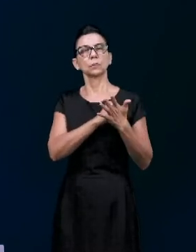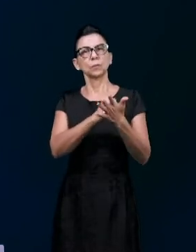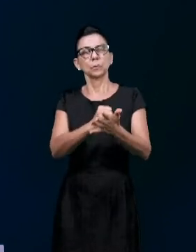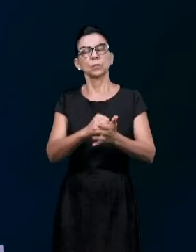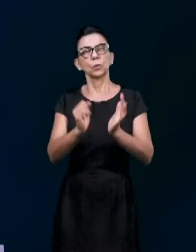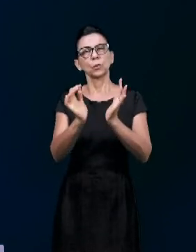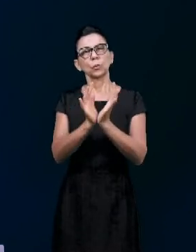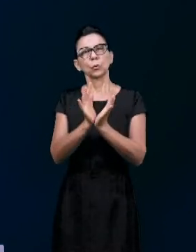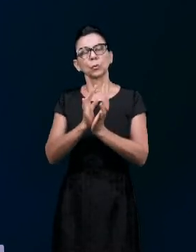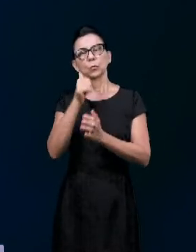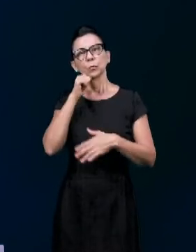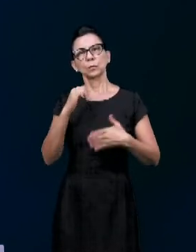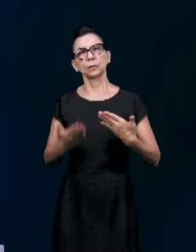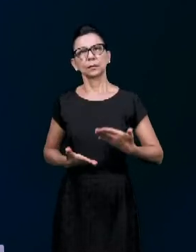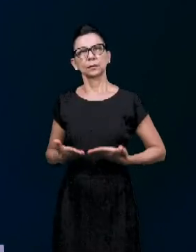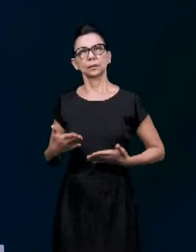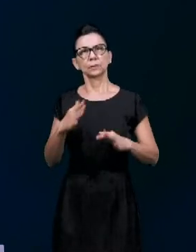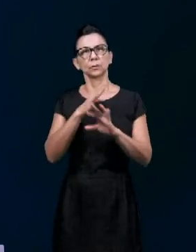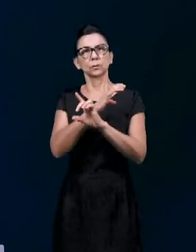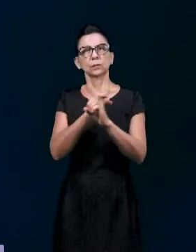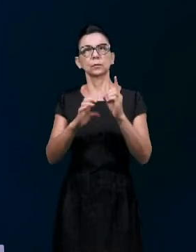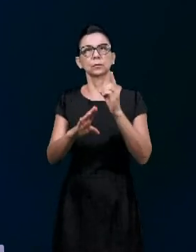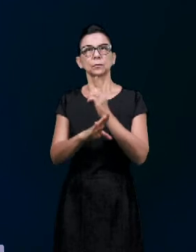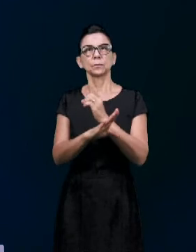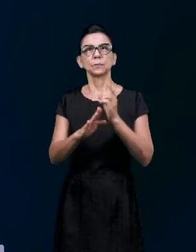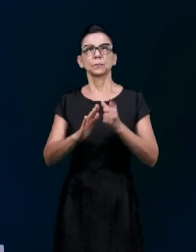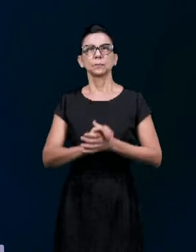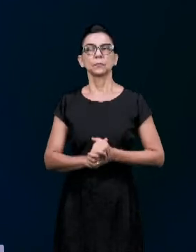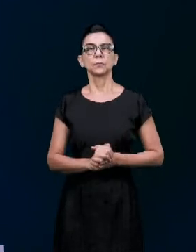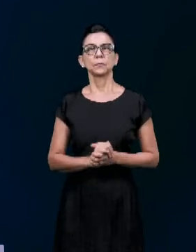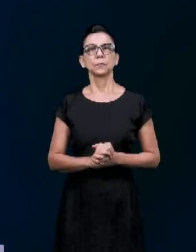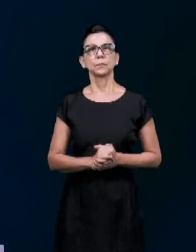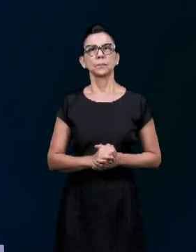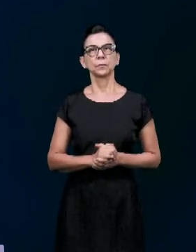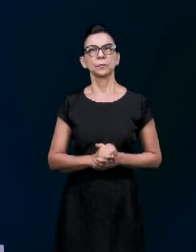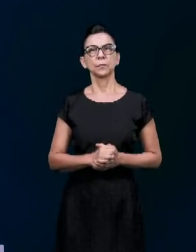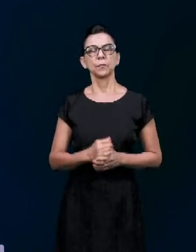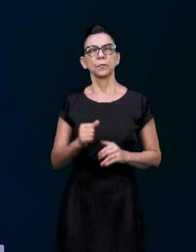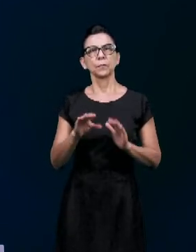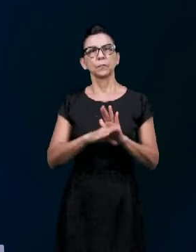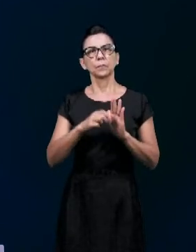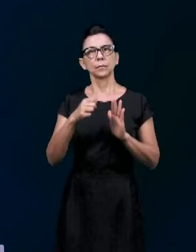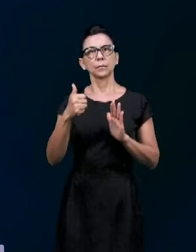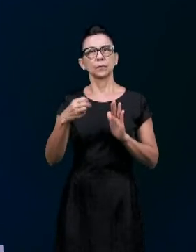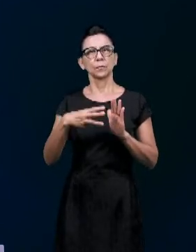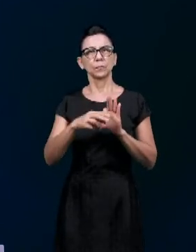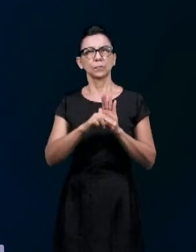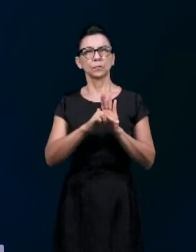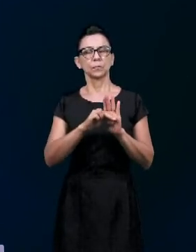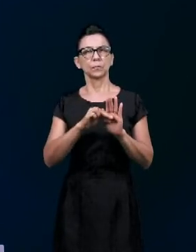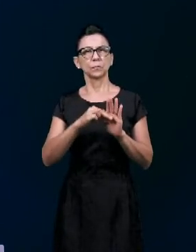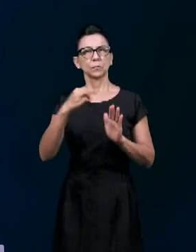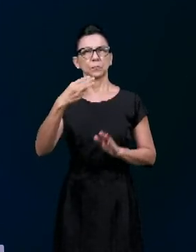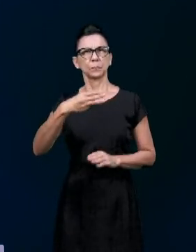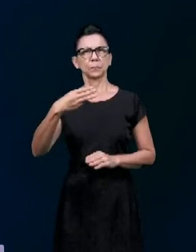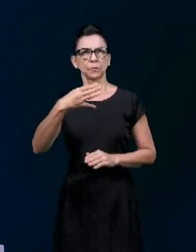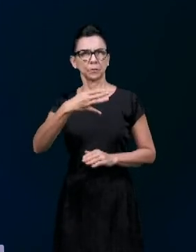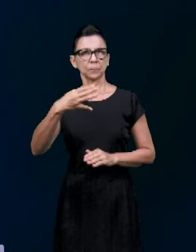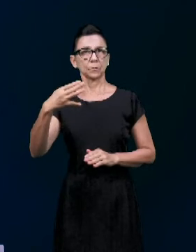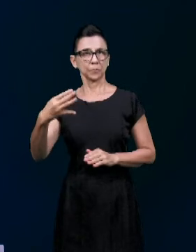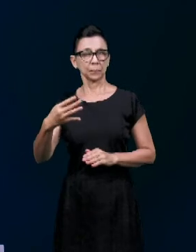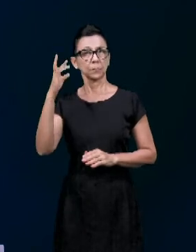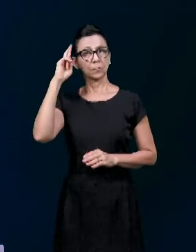Escola Bíblica Dominical, que diz assim, no capítulo 13 de Mateus, versículo 44, o Senhor Jesus se